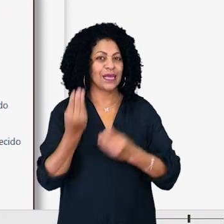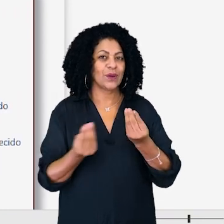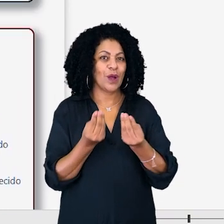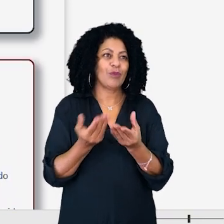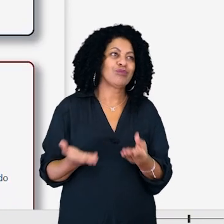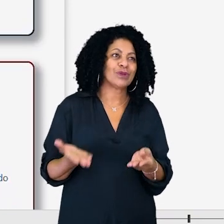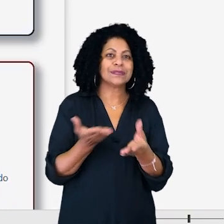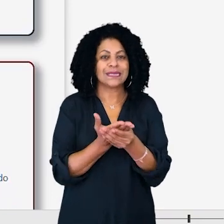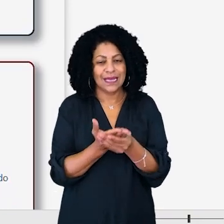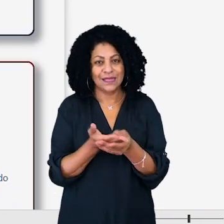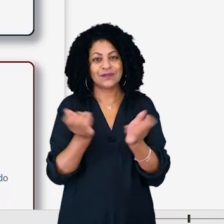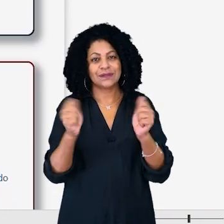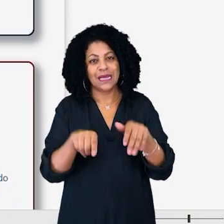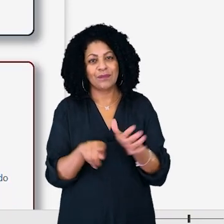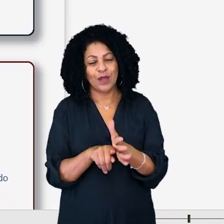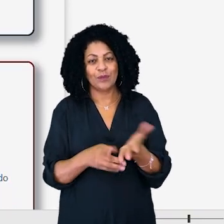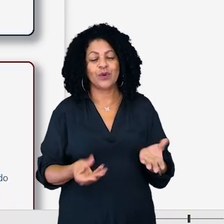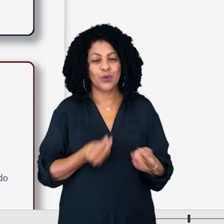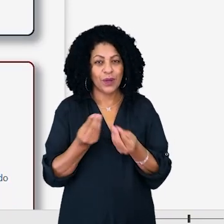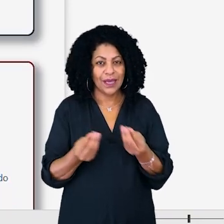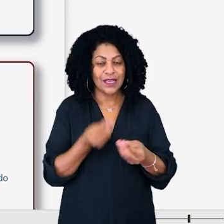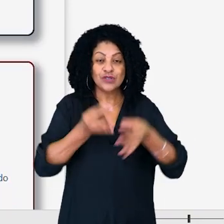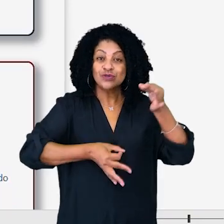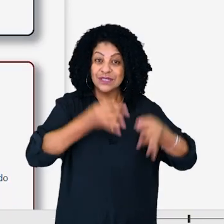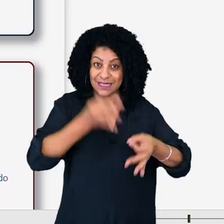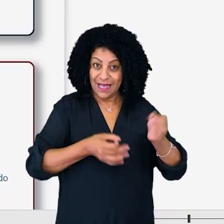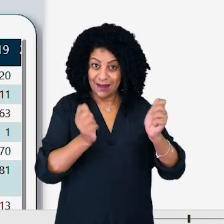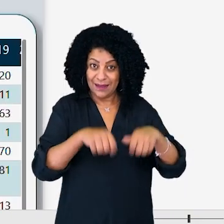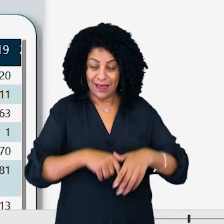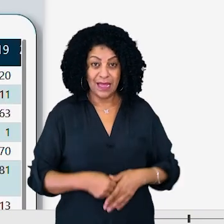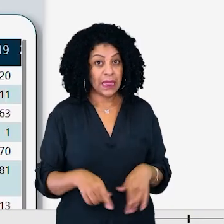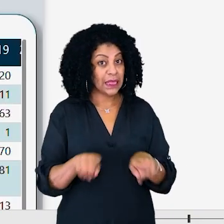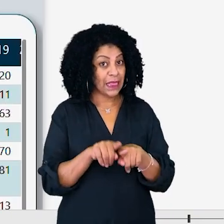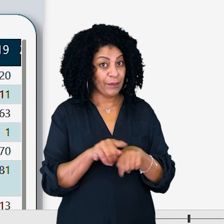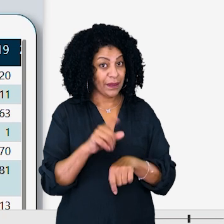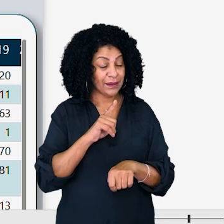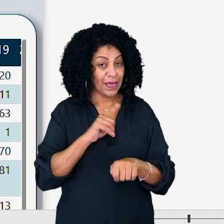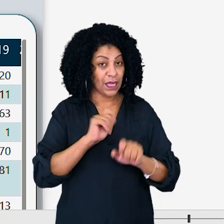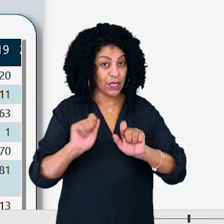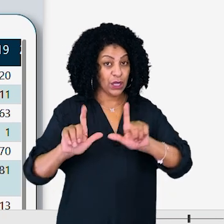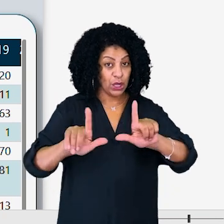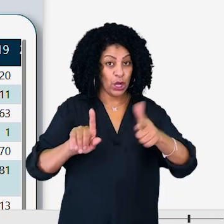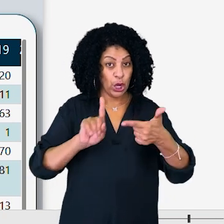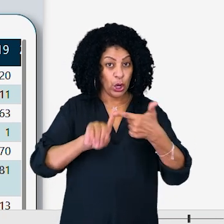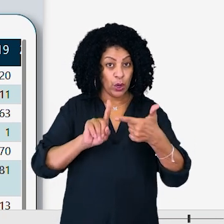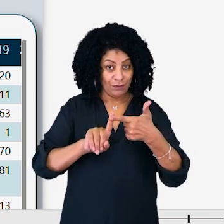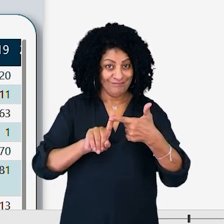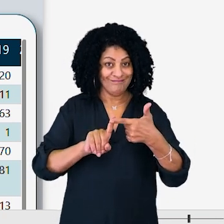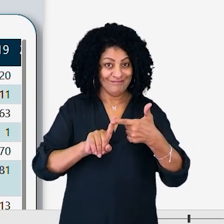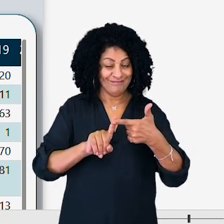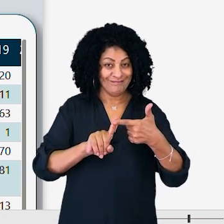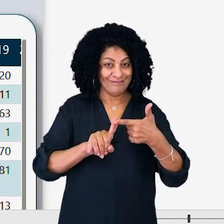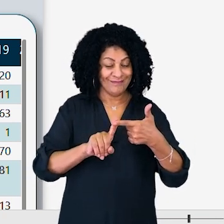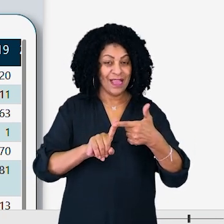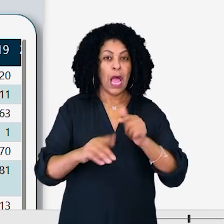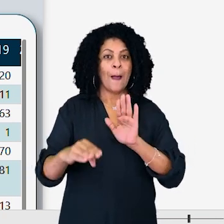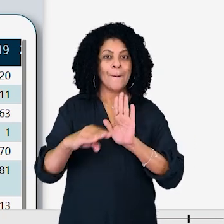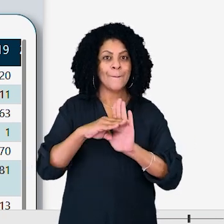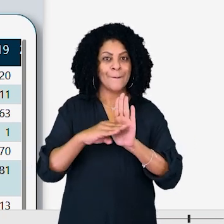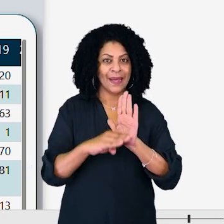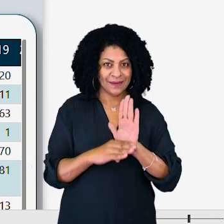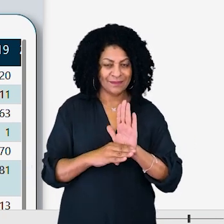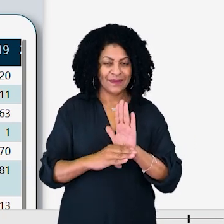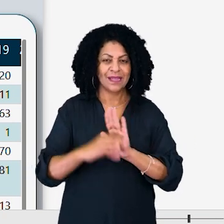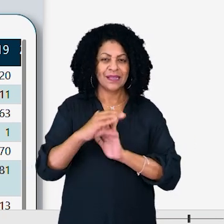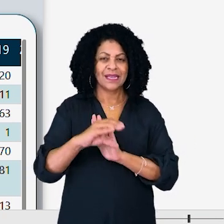são aqueles processos que estão em cada unidade judiciária. Nós temos ainda o painel da Meta 2, que